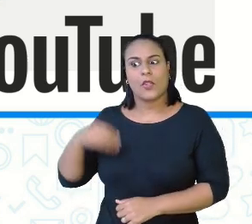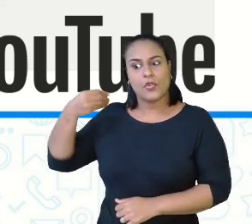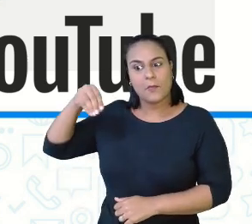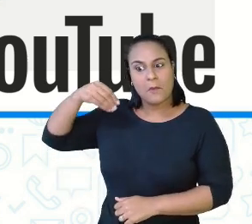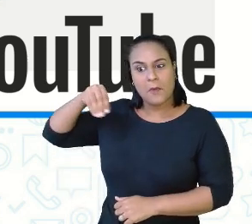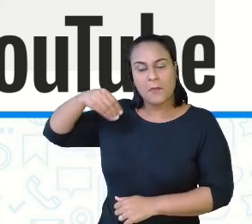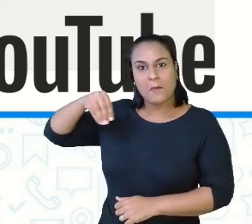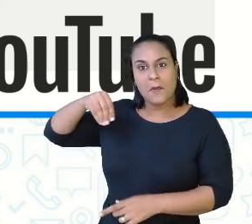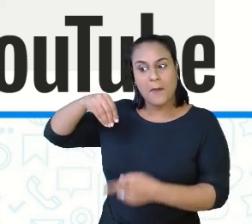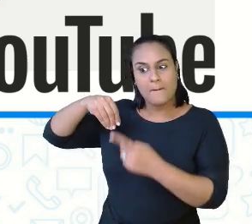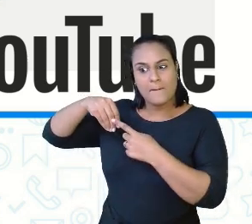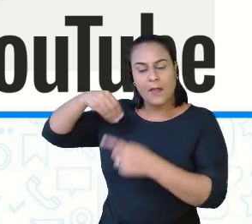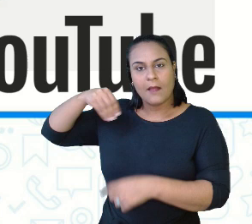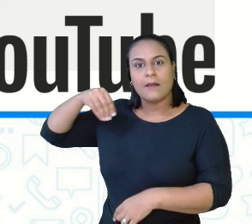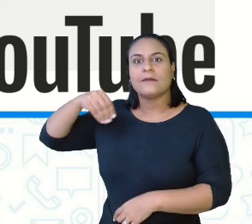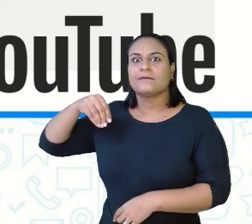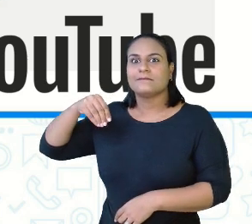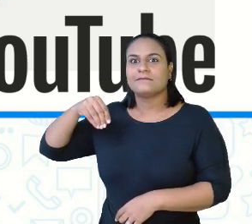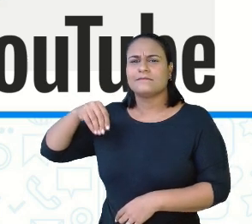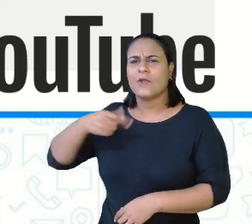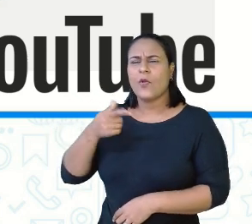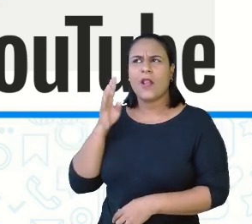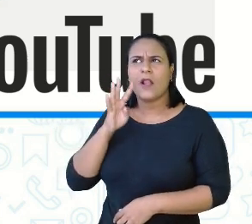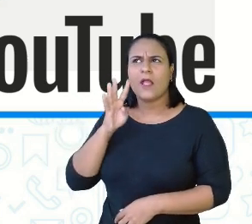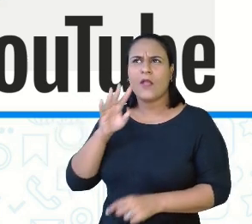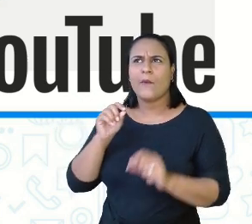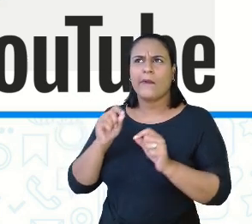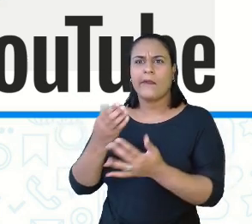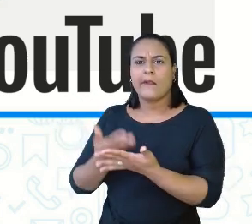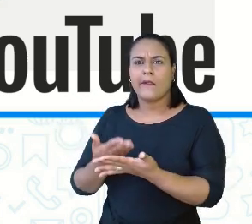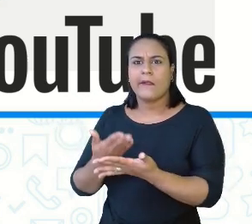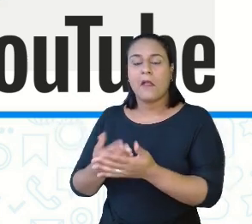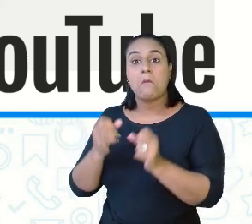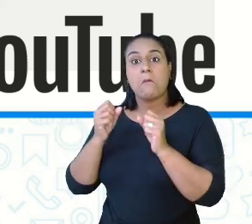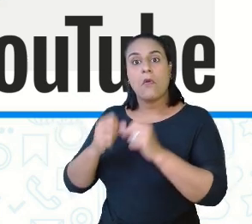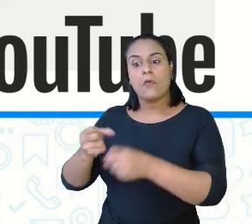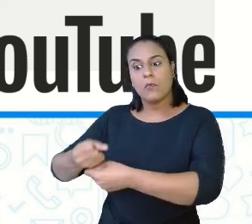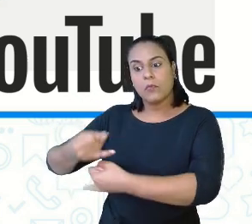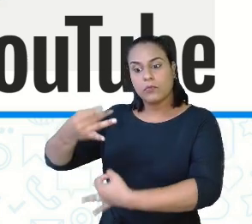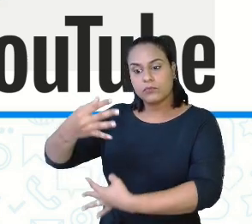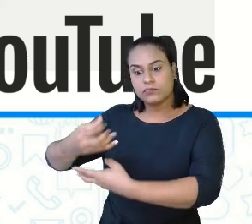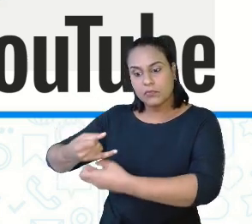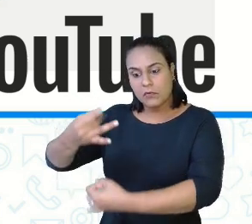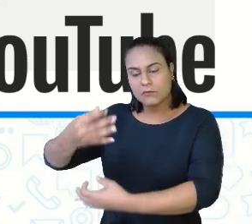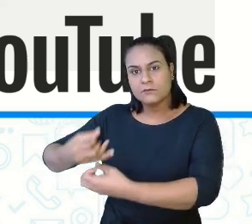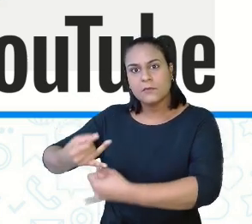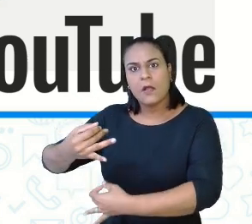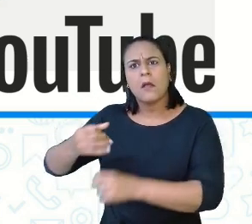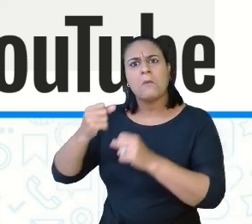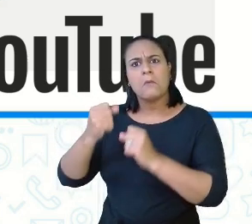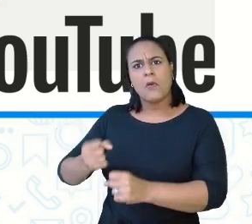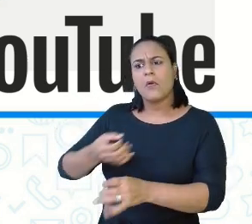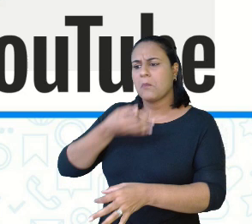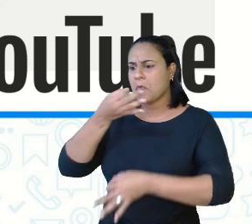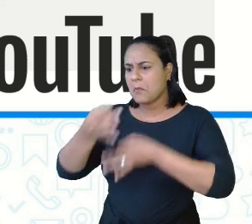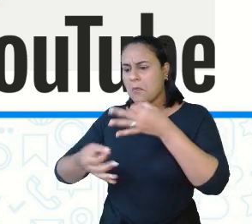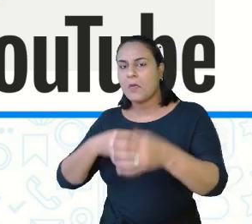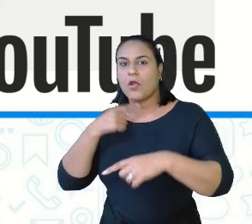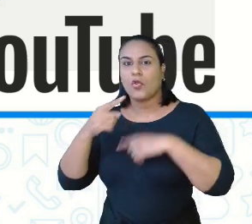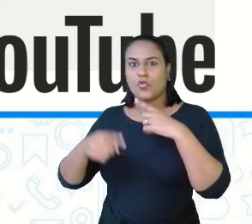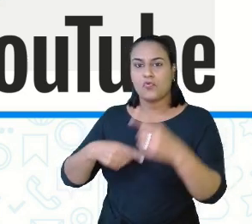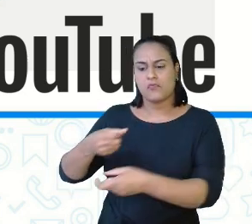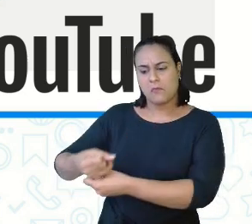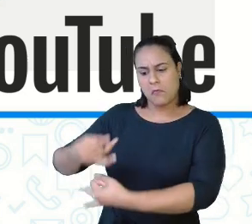coisa legal é que você lá nessa aula, você pode comentar. Coloca lá teu comentário, tua dúvida.